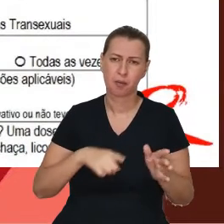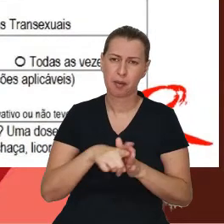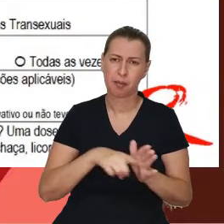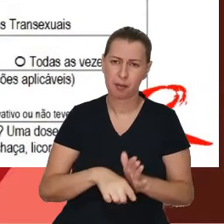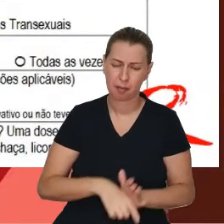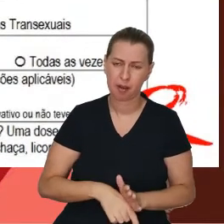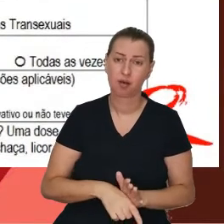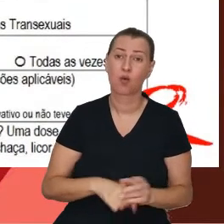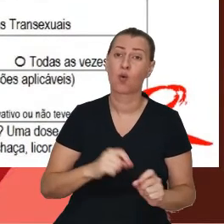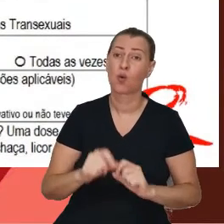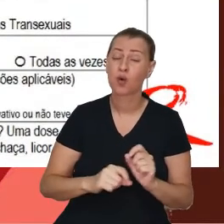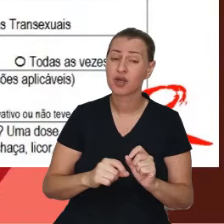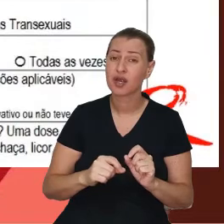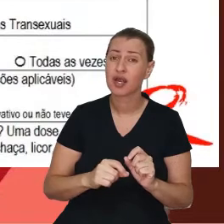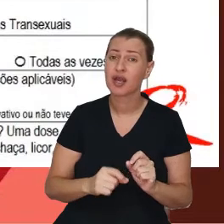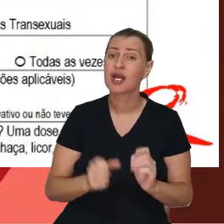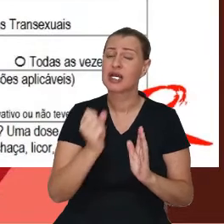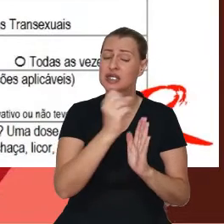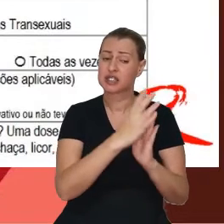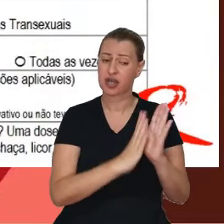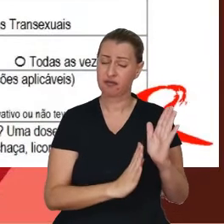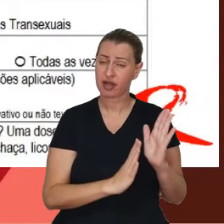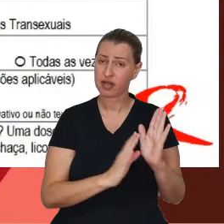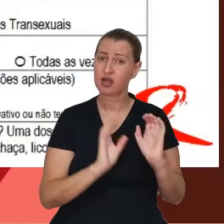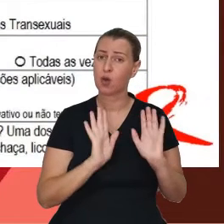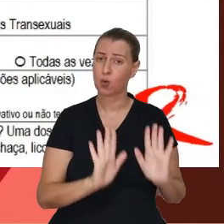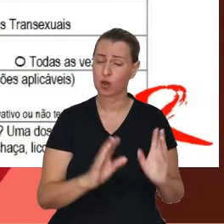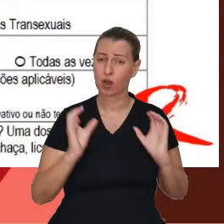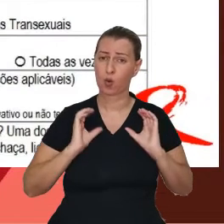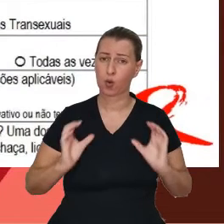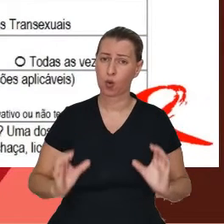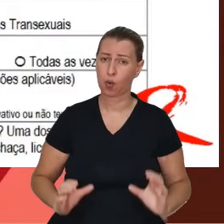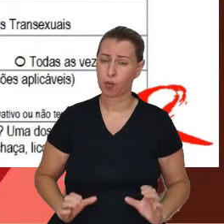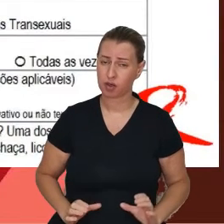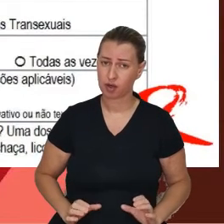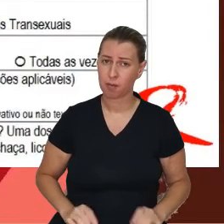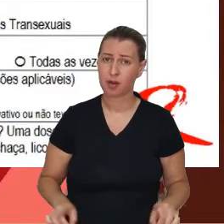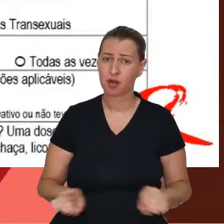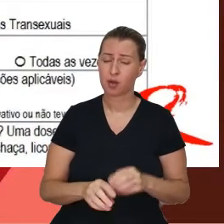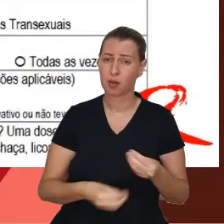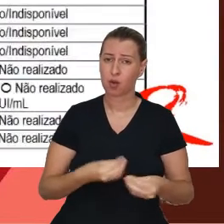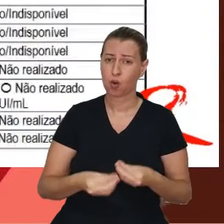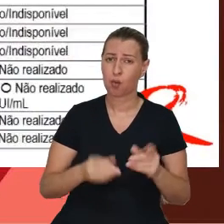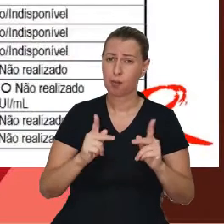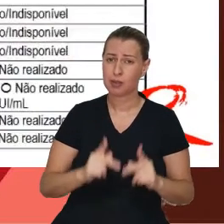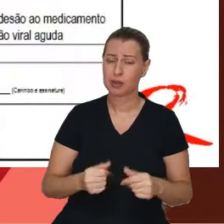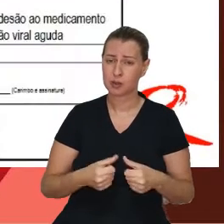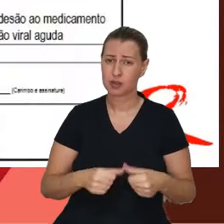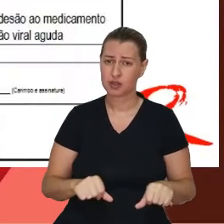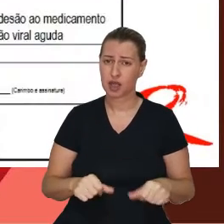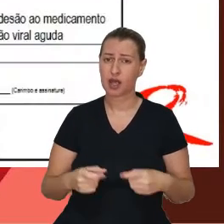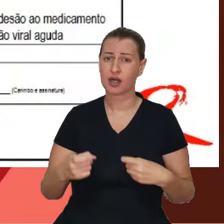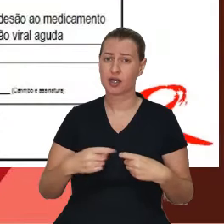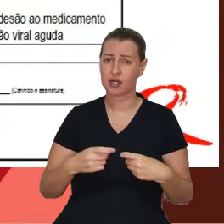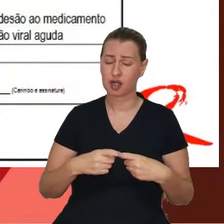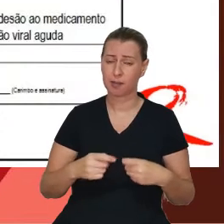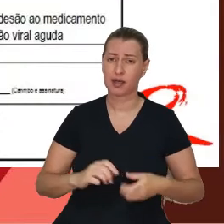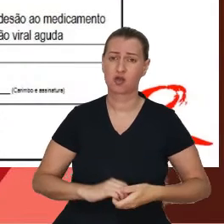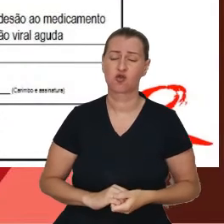questionário, em que se avalia o comportamento e as condições clínicas desse paciente.